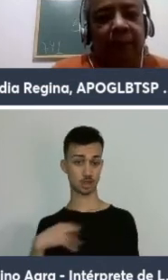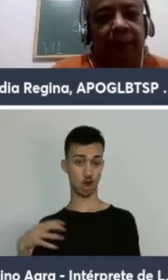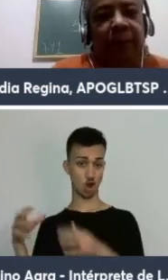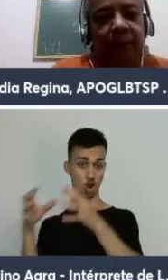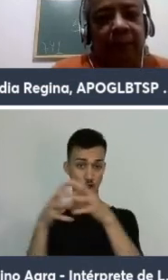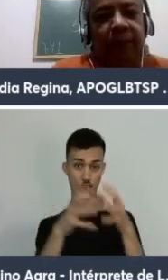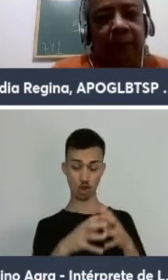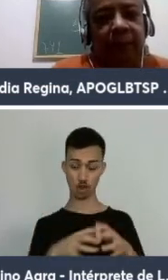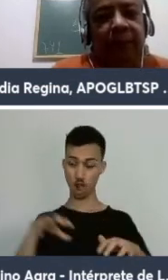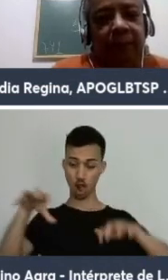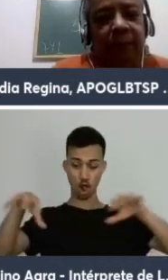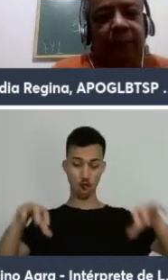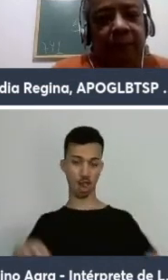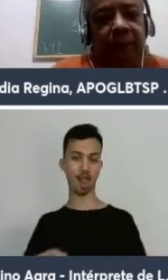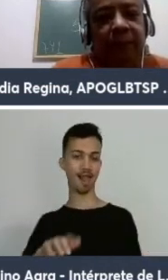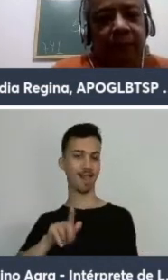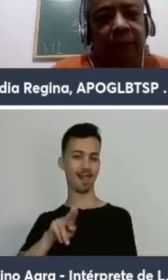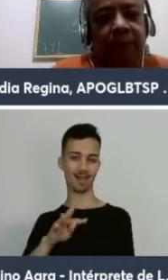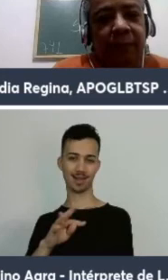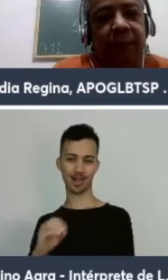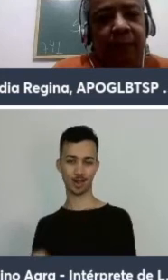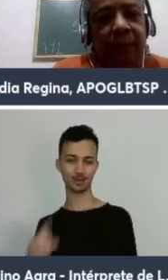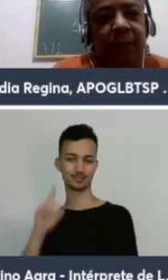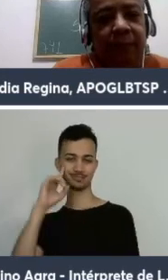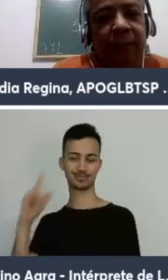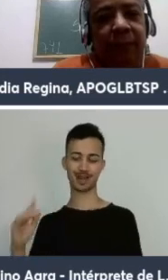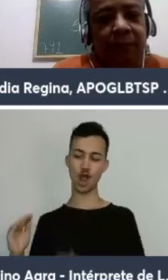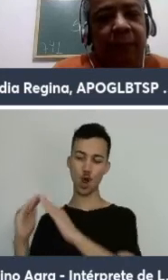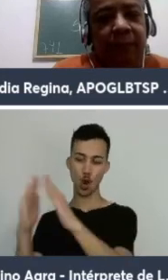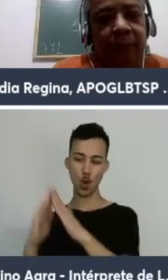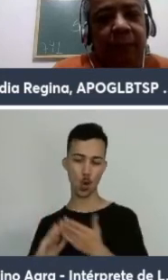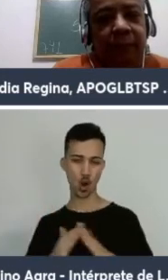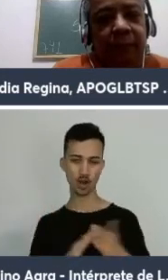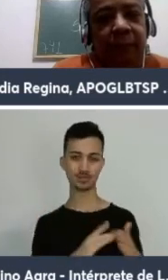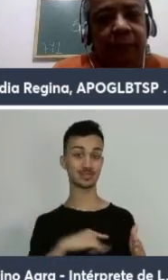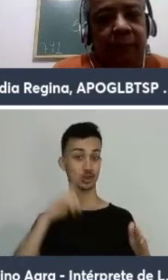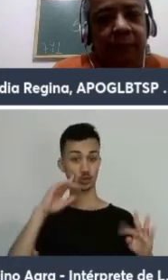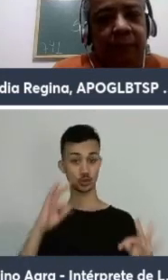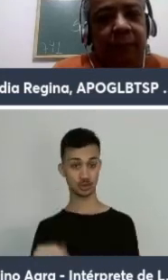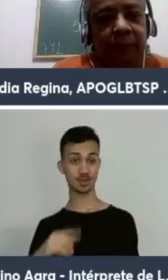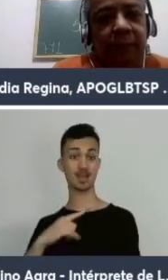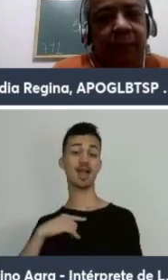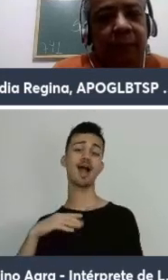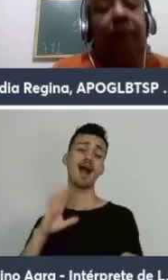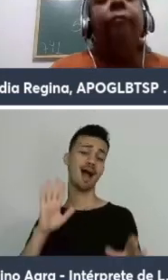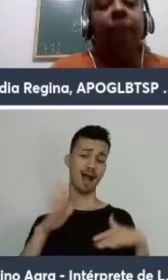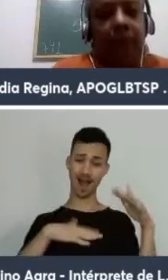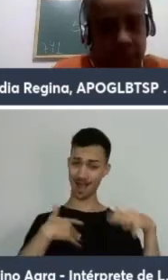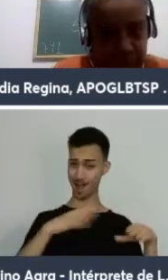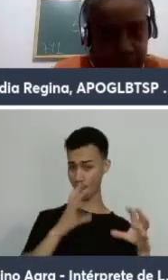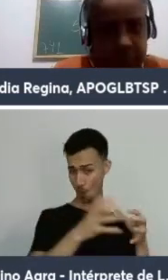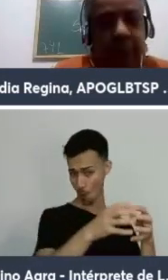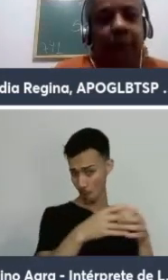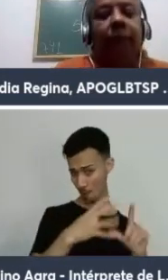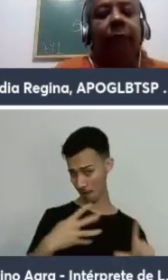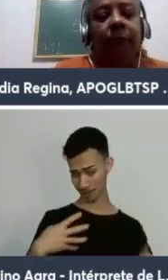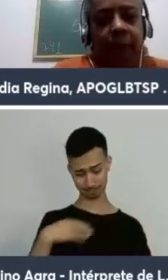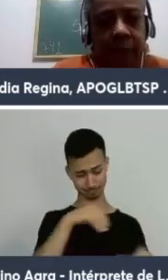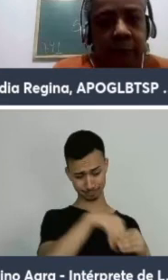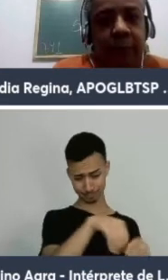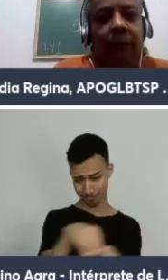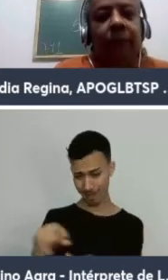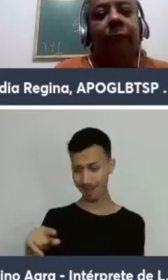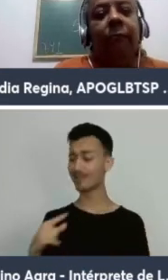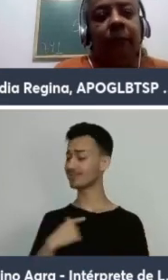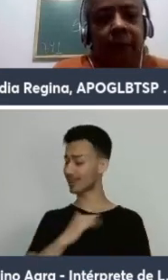e também, como a Cláudia falou, o preconceito está nos grupos. Eu percebo